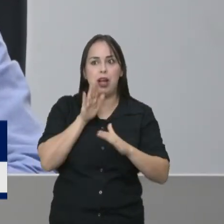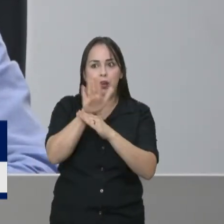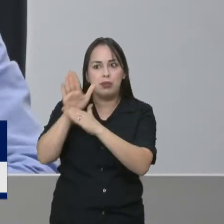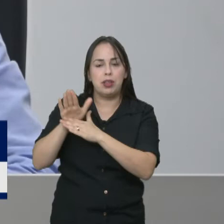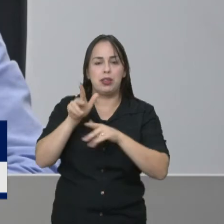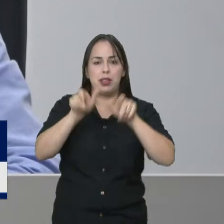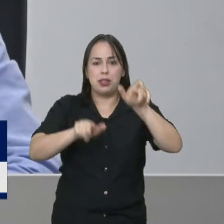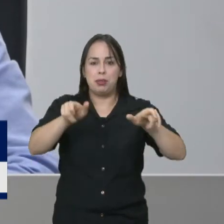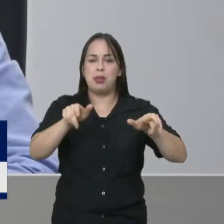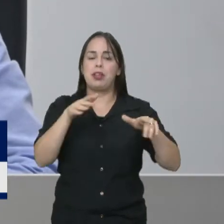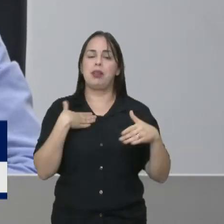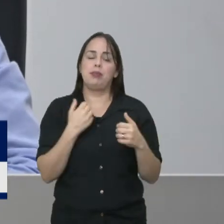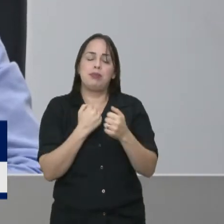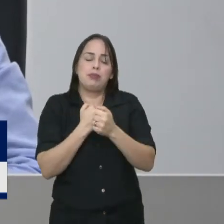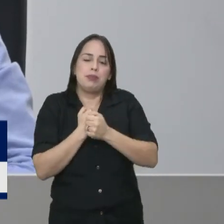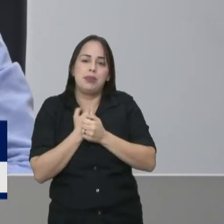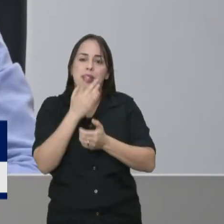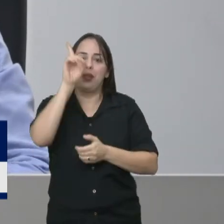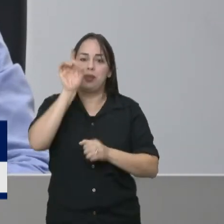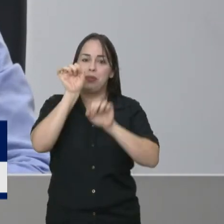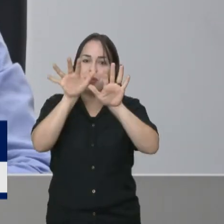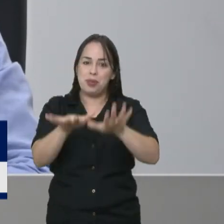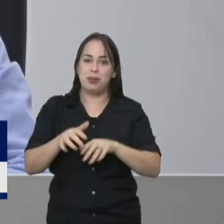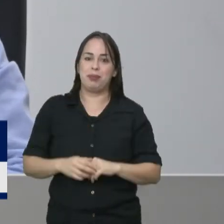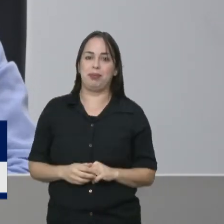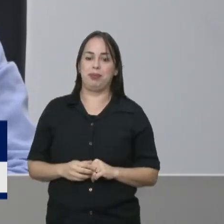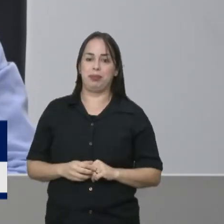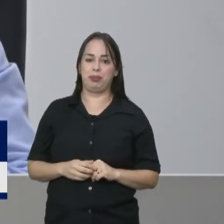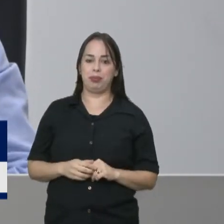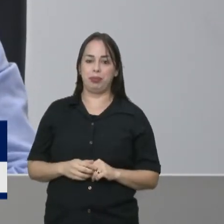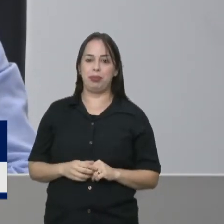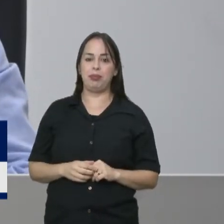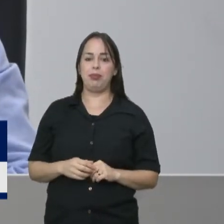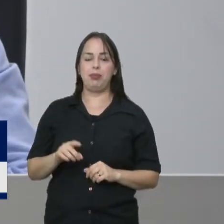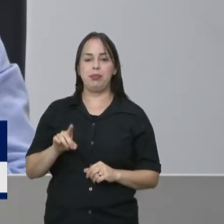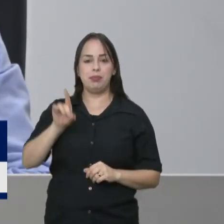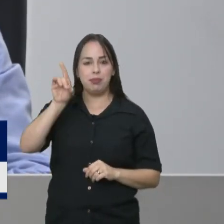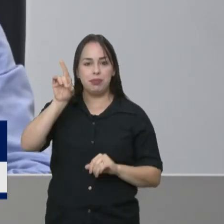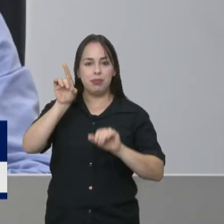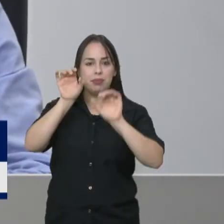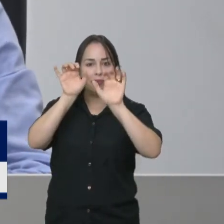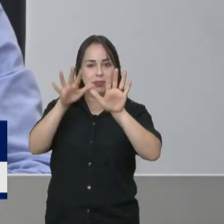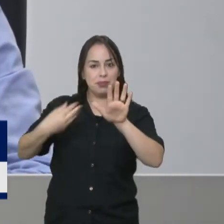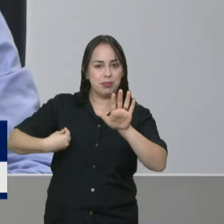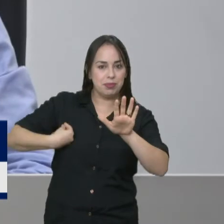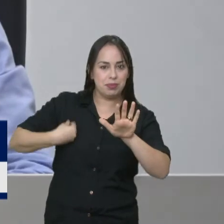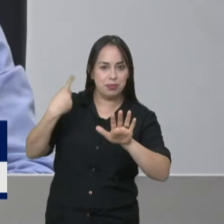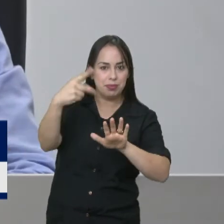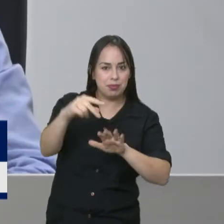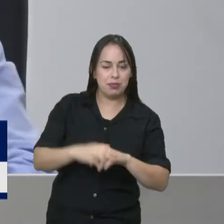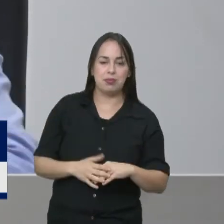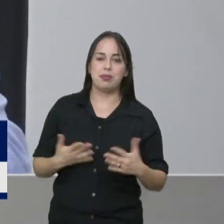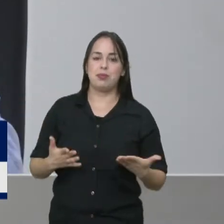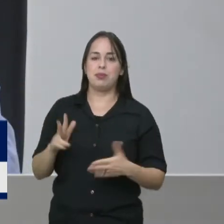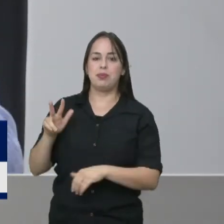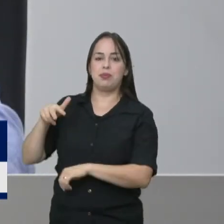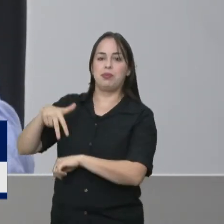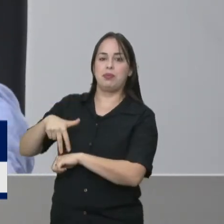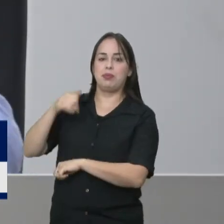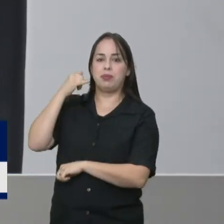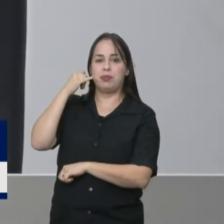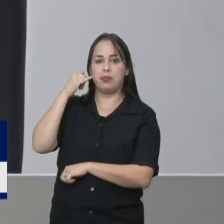um abraço a Roberto Costa, Deus abençoe você e que Deus abençoe aí a sua vida. Com a palavra, o vereador Dr. José